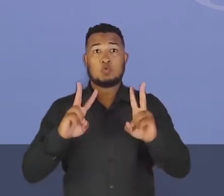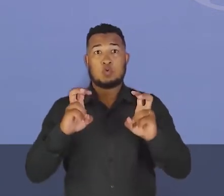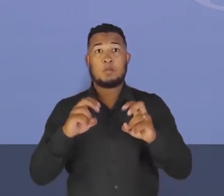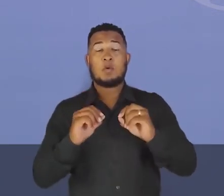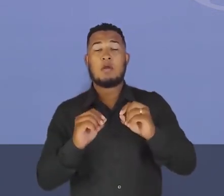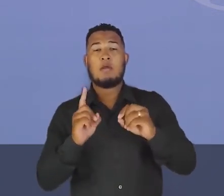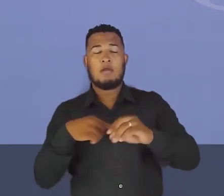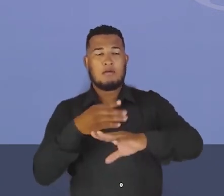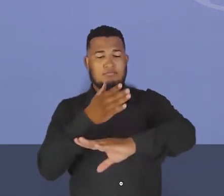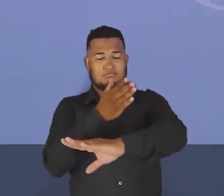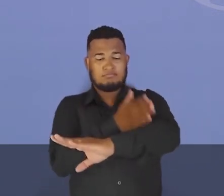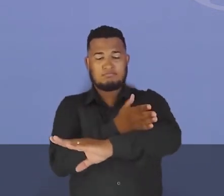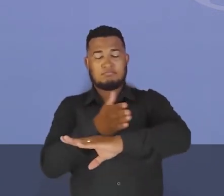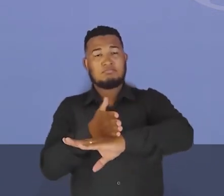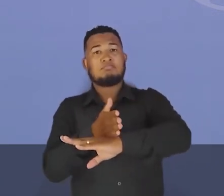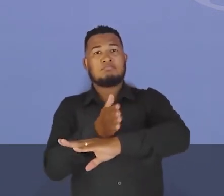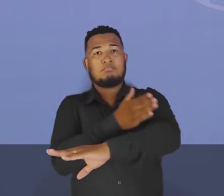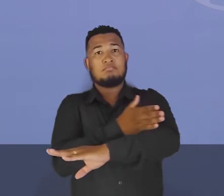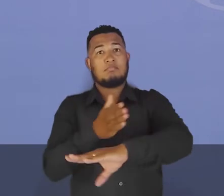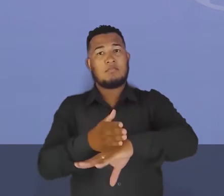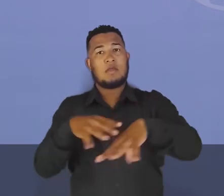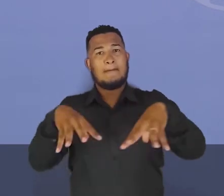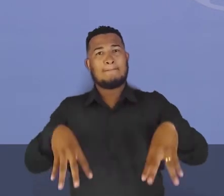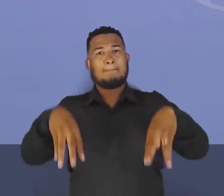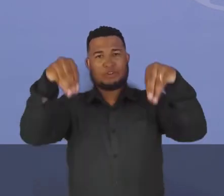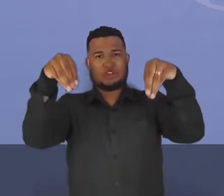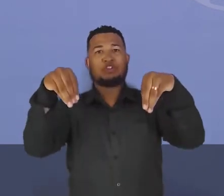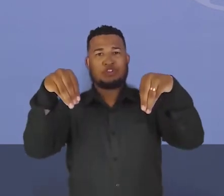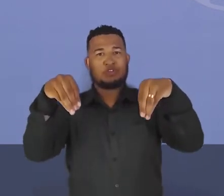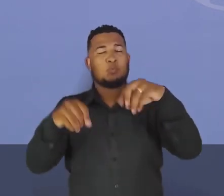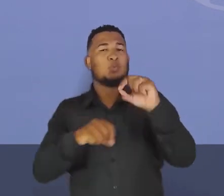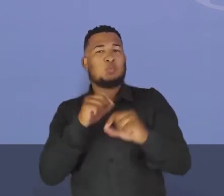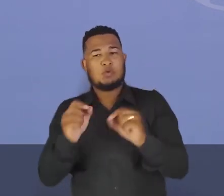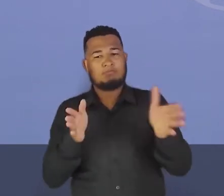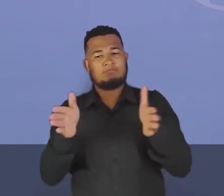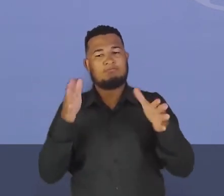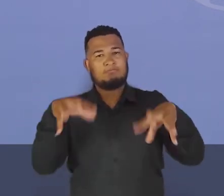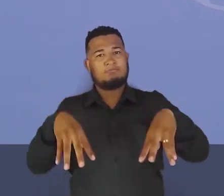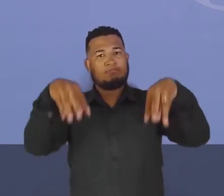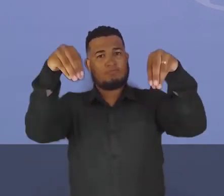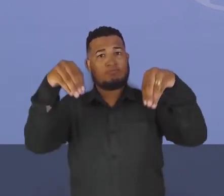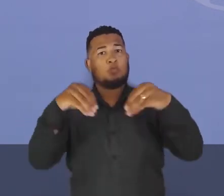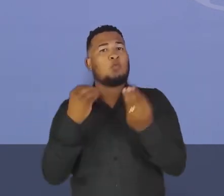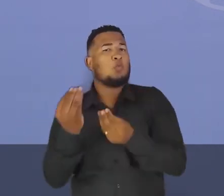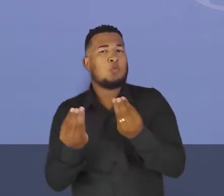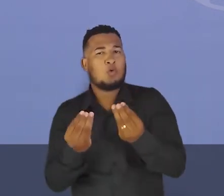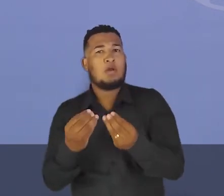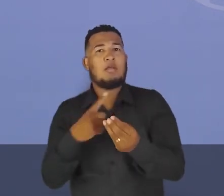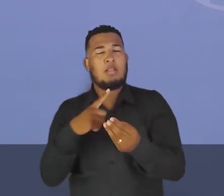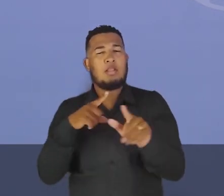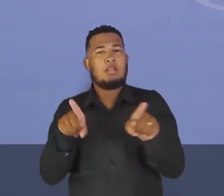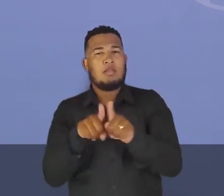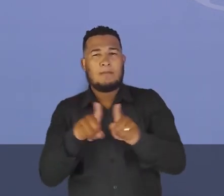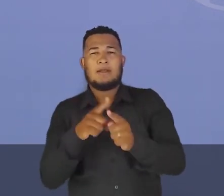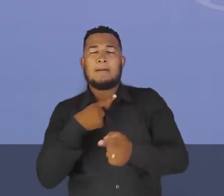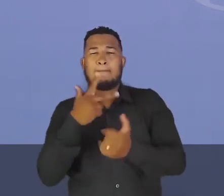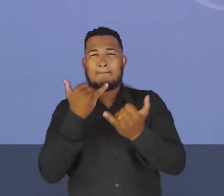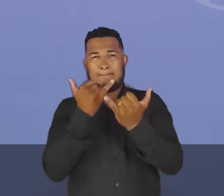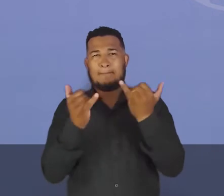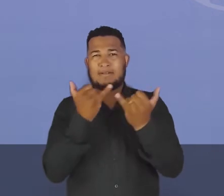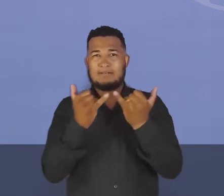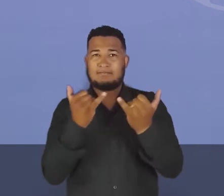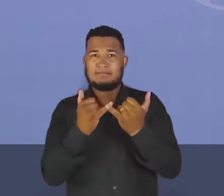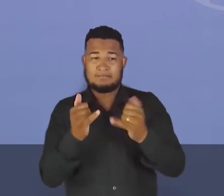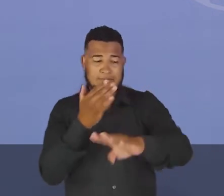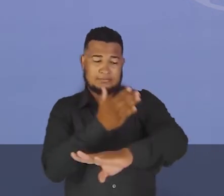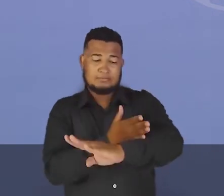Idade Média, esse conceito ainda permanece um bocado semelhante com o da Antiguidade, porém ele tem